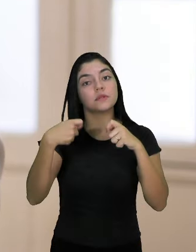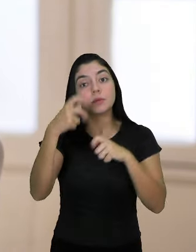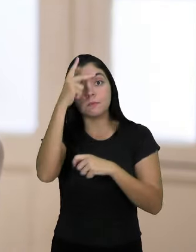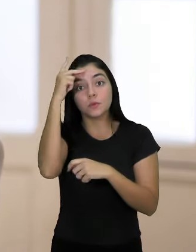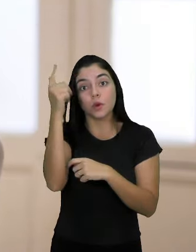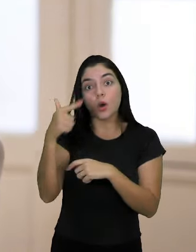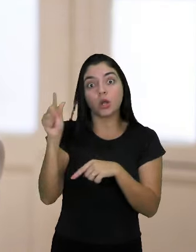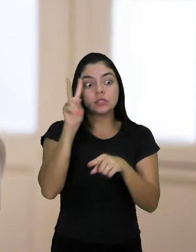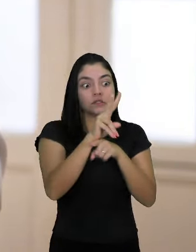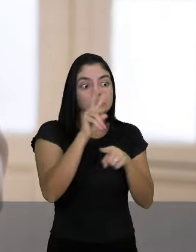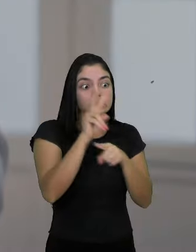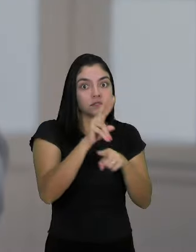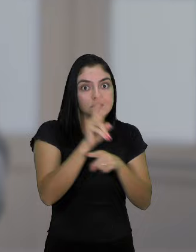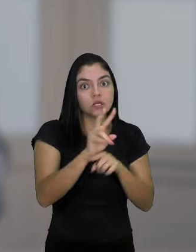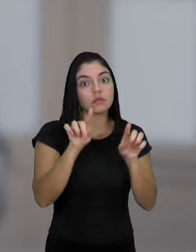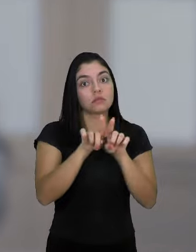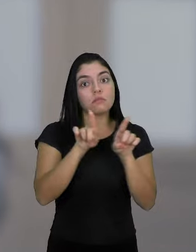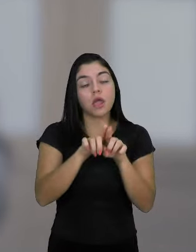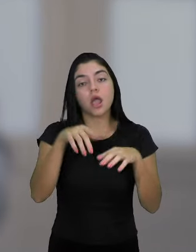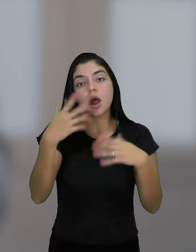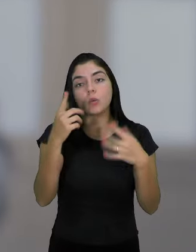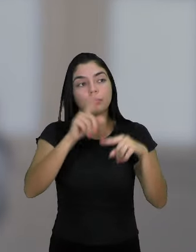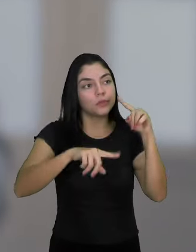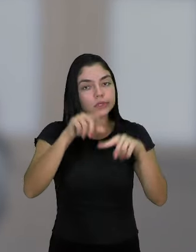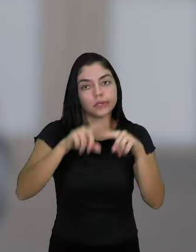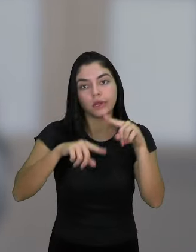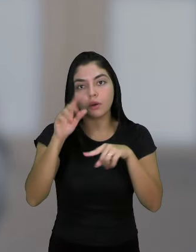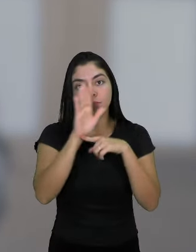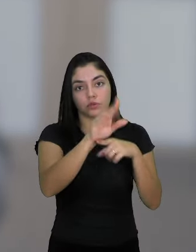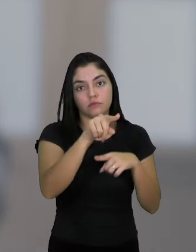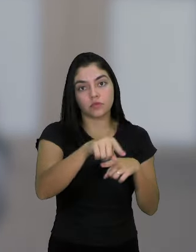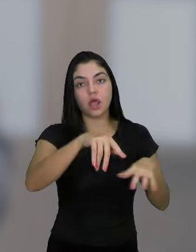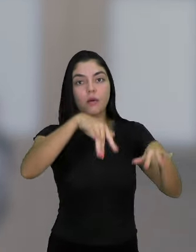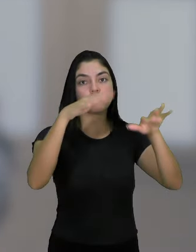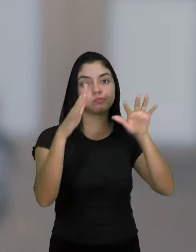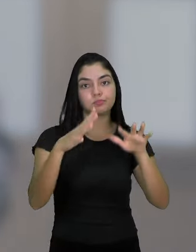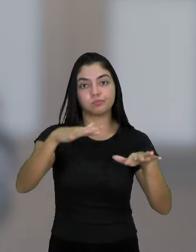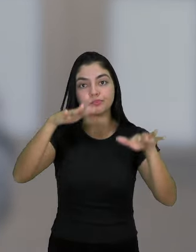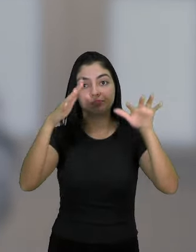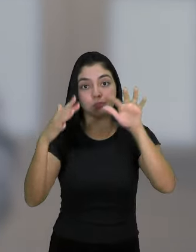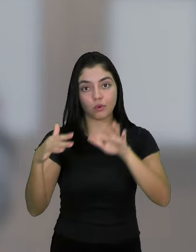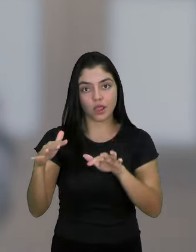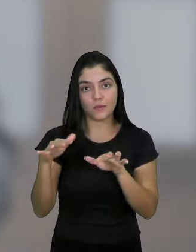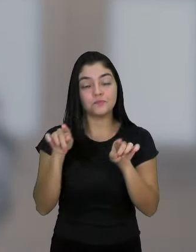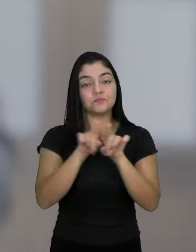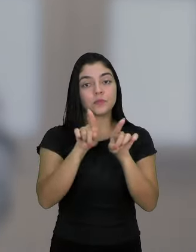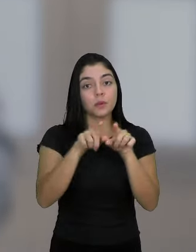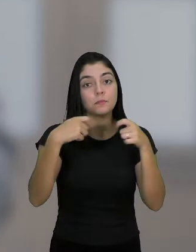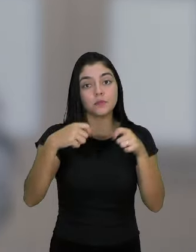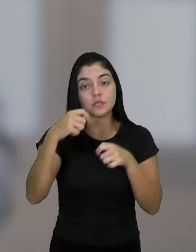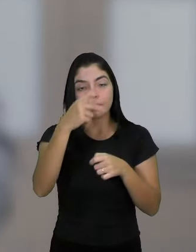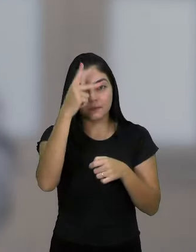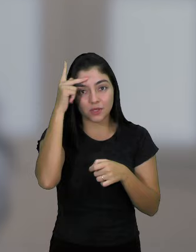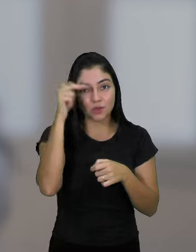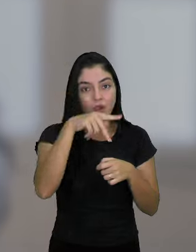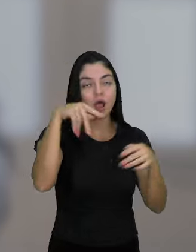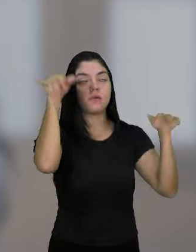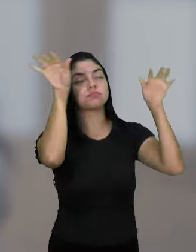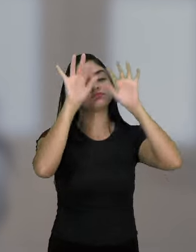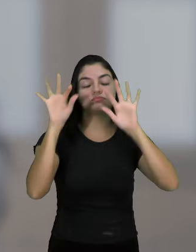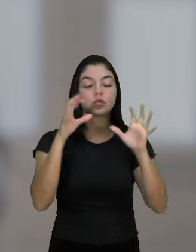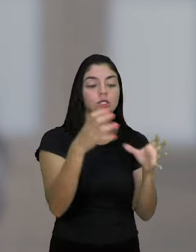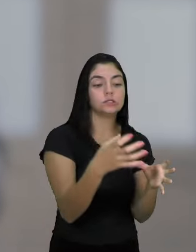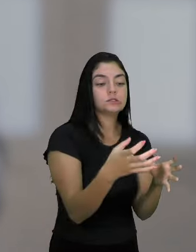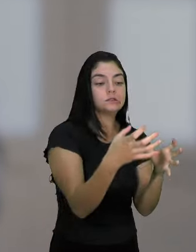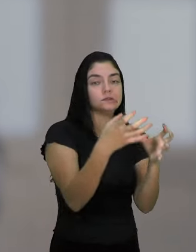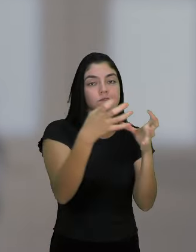sua segurança. Ao conseguir aproximar a pessoa da margem, é muito importante verificar se existem